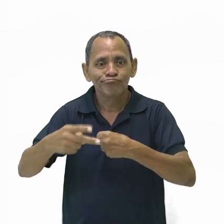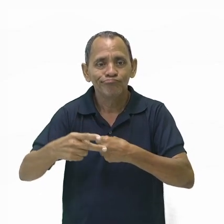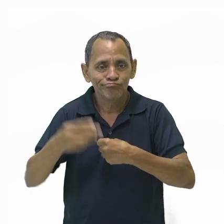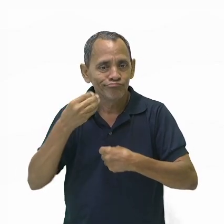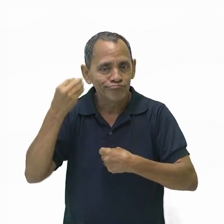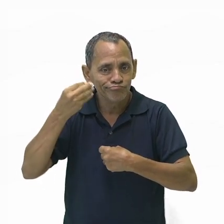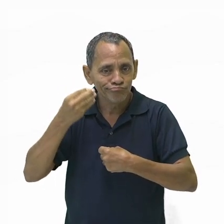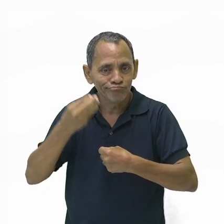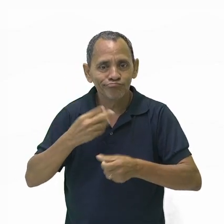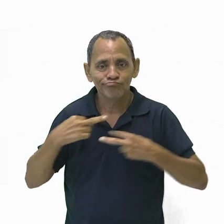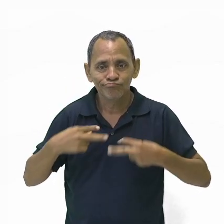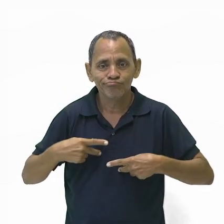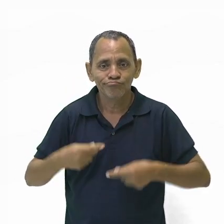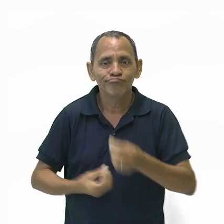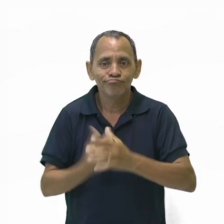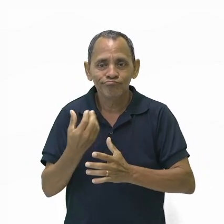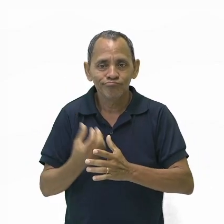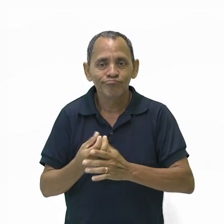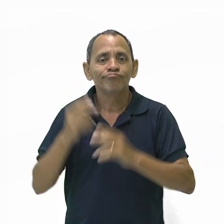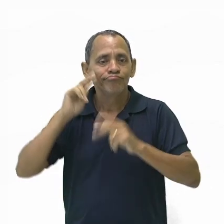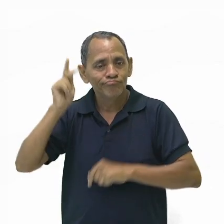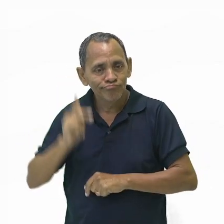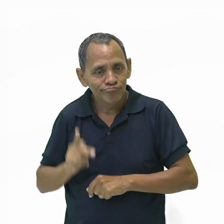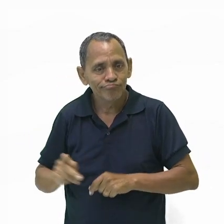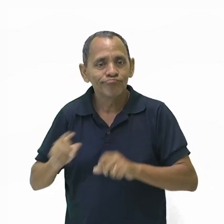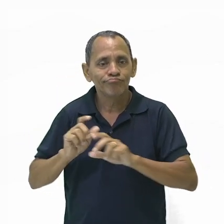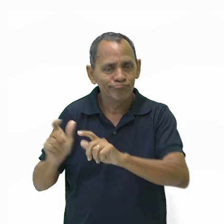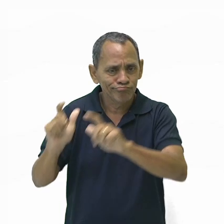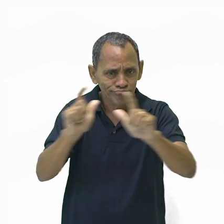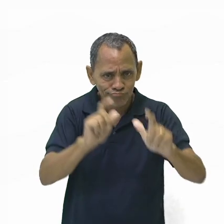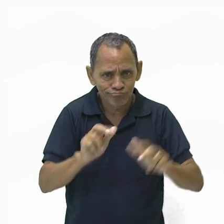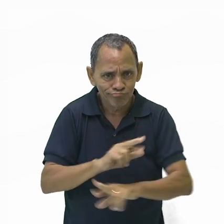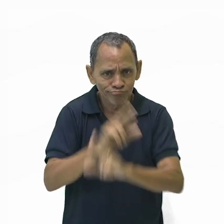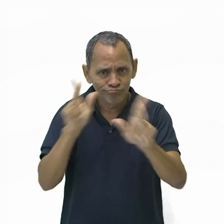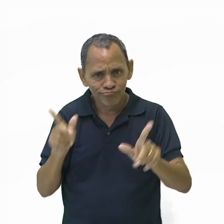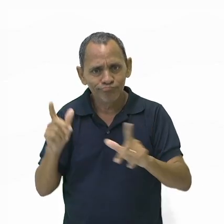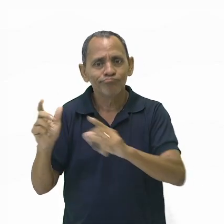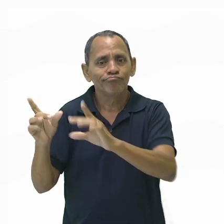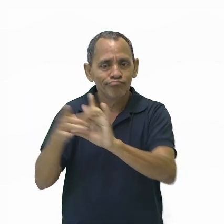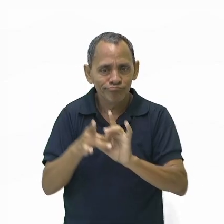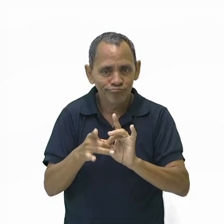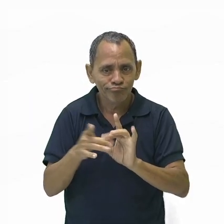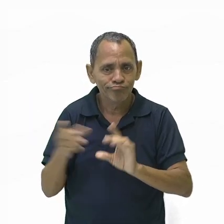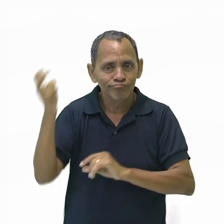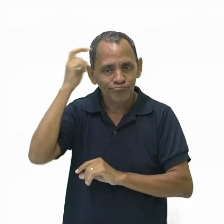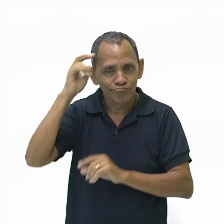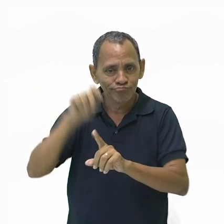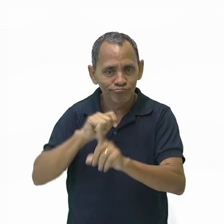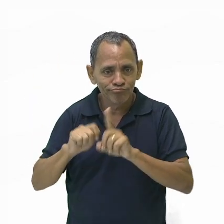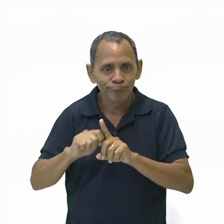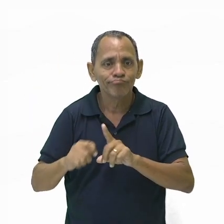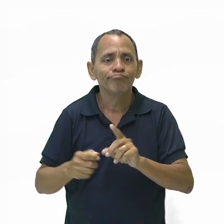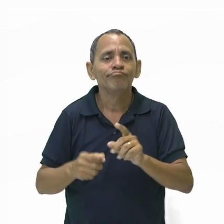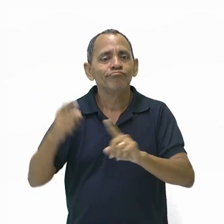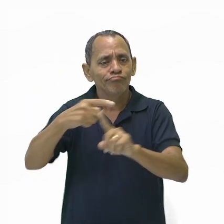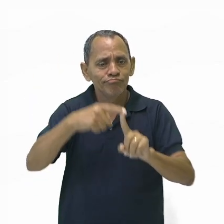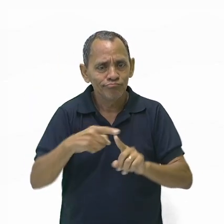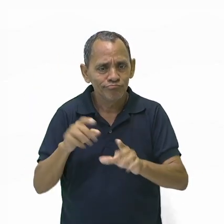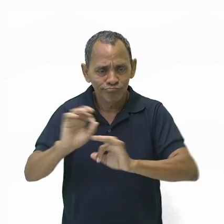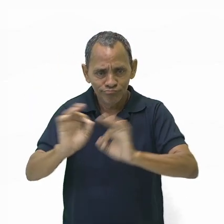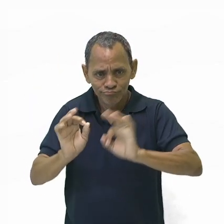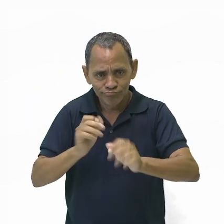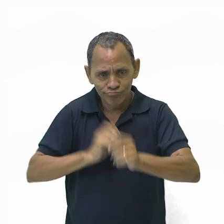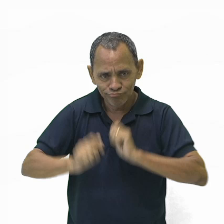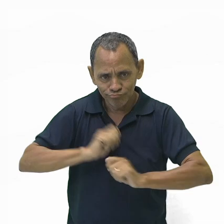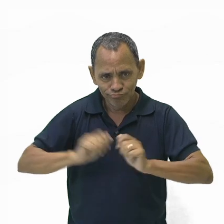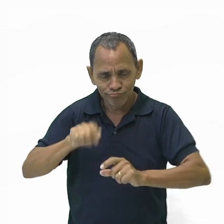humanas estabelecidas historicamente em diferentes contextos culturais e sociais, formas de organização econômica e